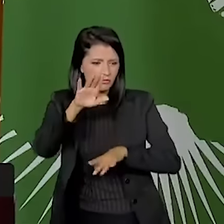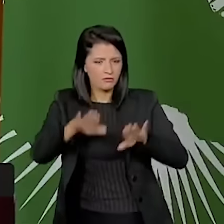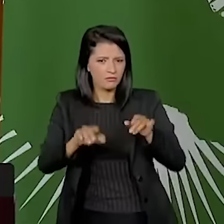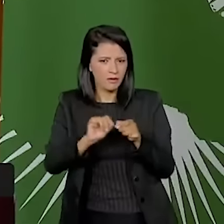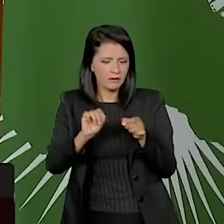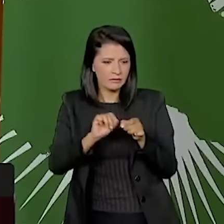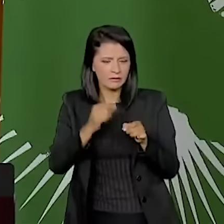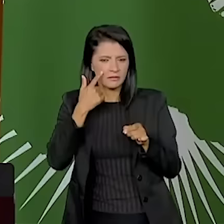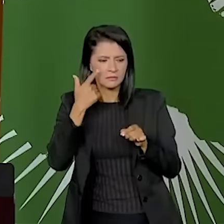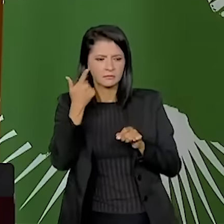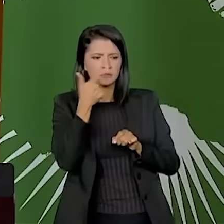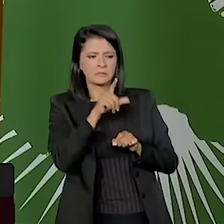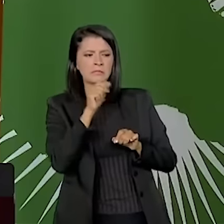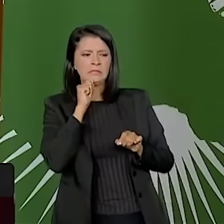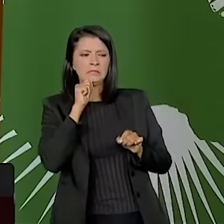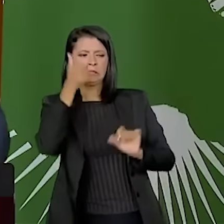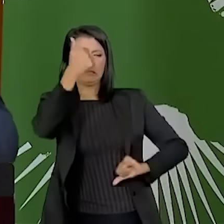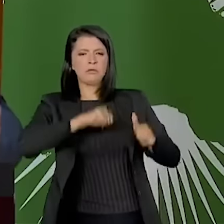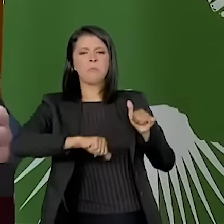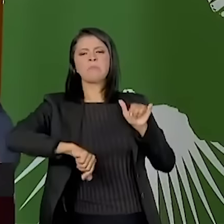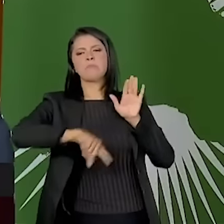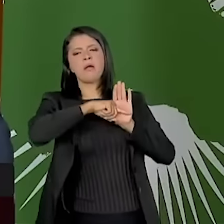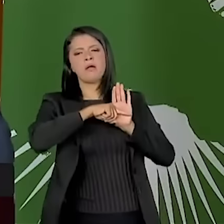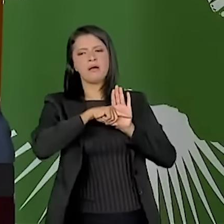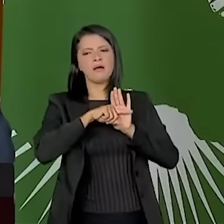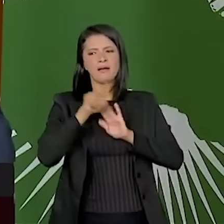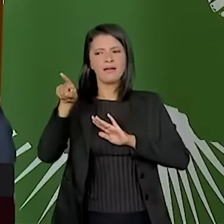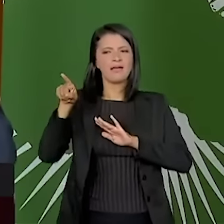avaliações negativas. Então,